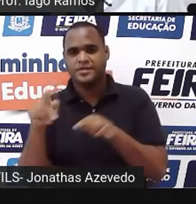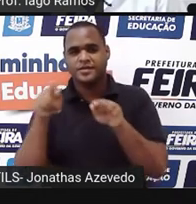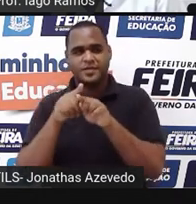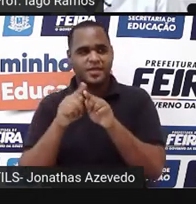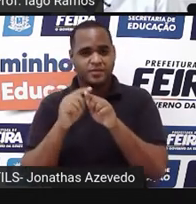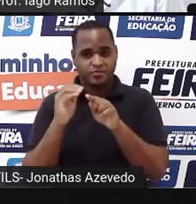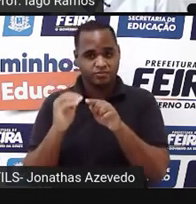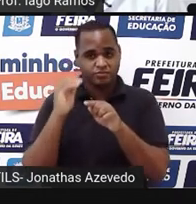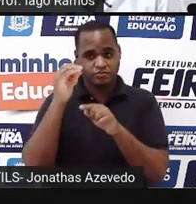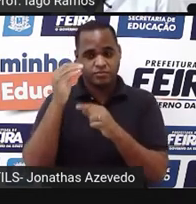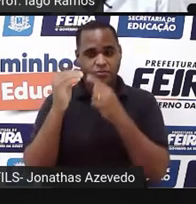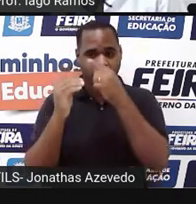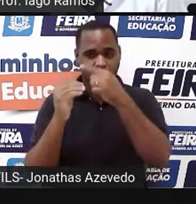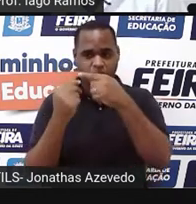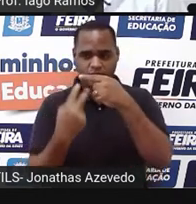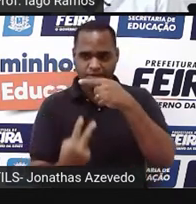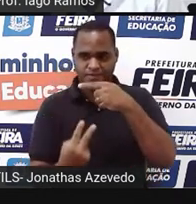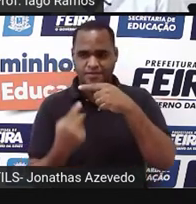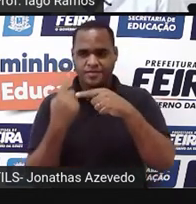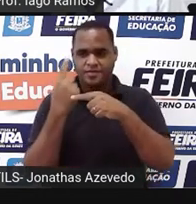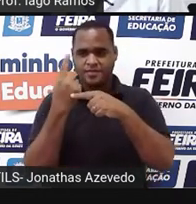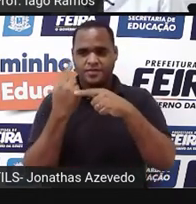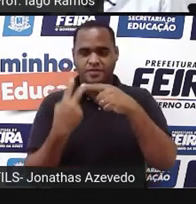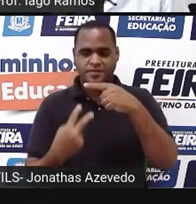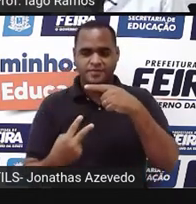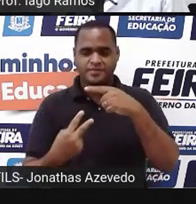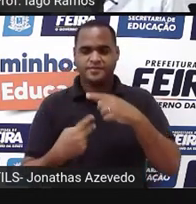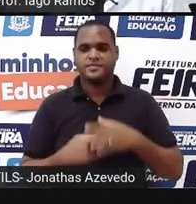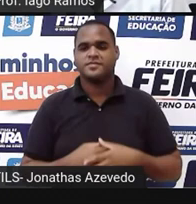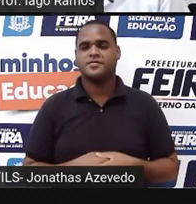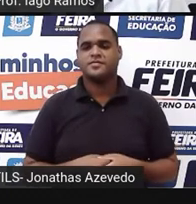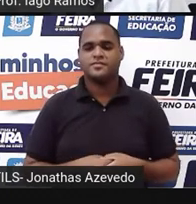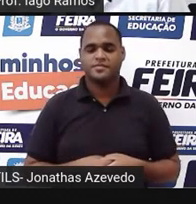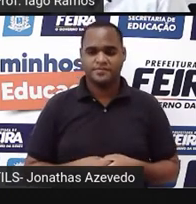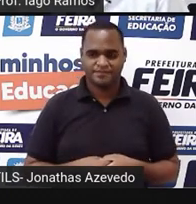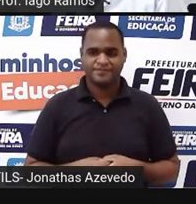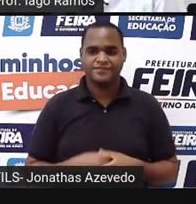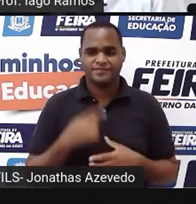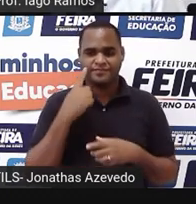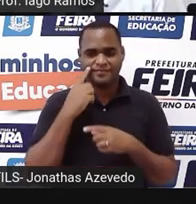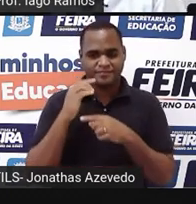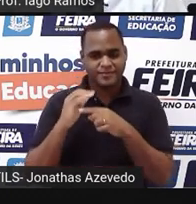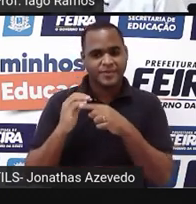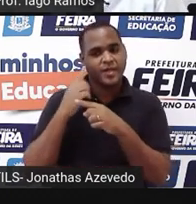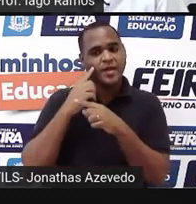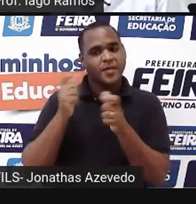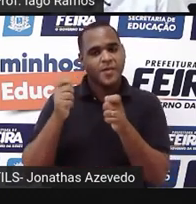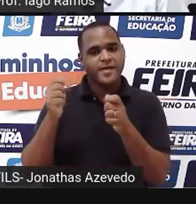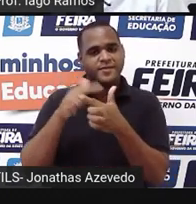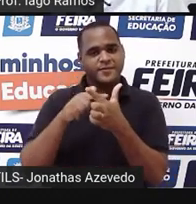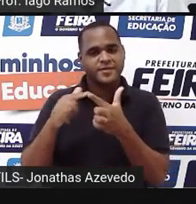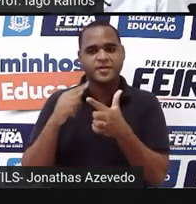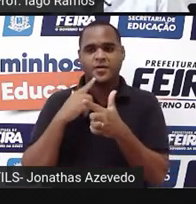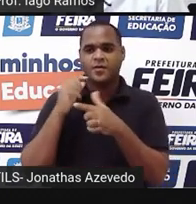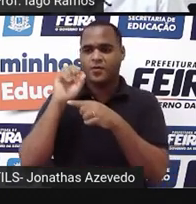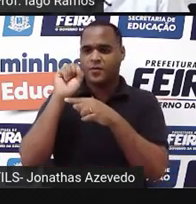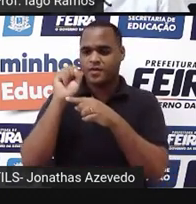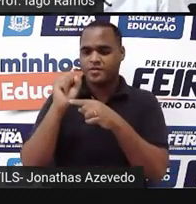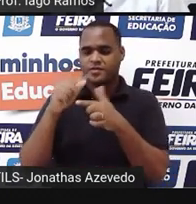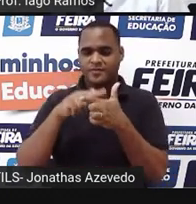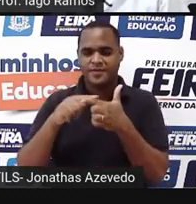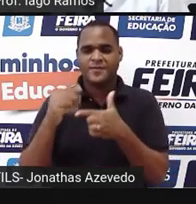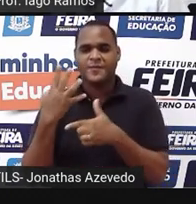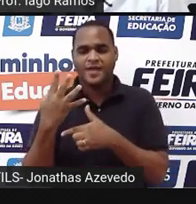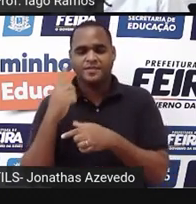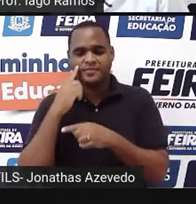sobre 2, ou a fração meio, tá? Porque 4 dividido por 4 dá 1 na parte de cima, e 8 dividido por 4 dá 2